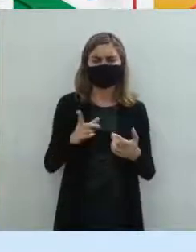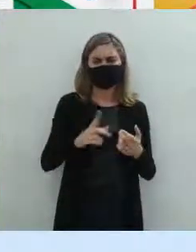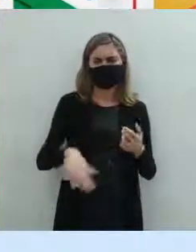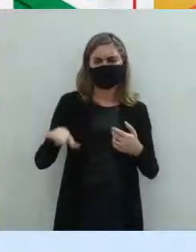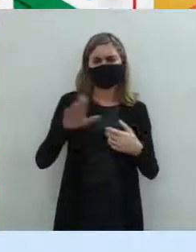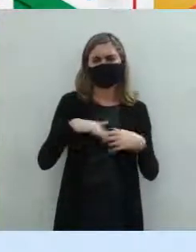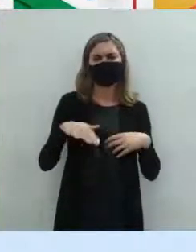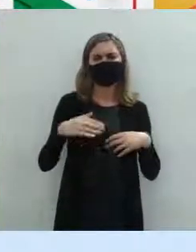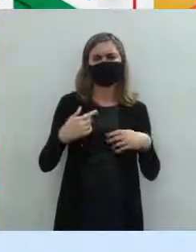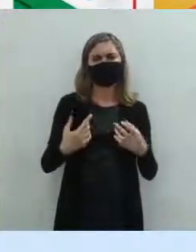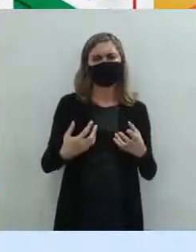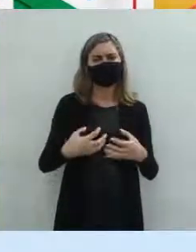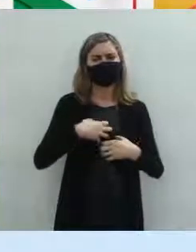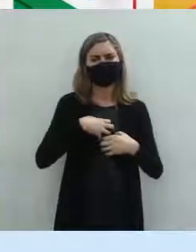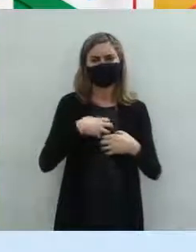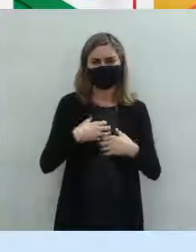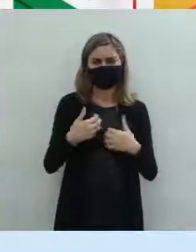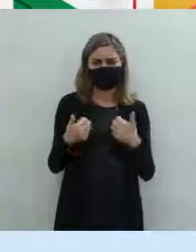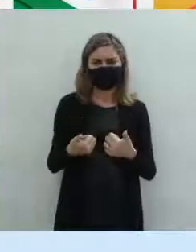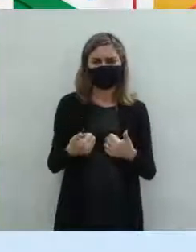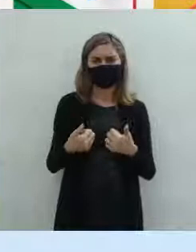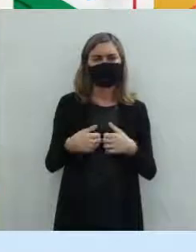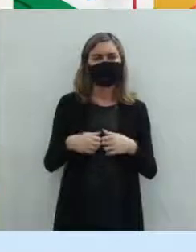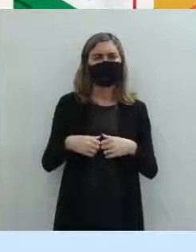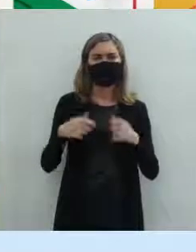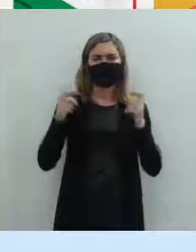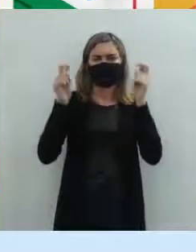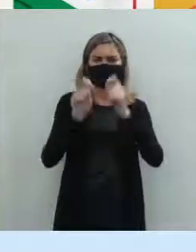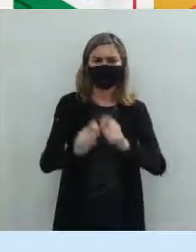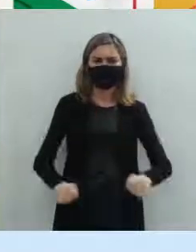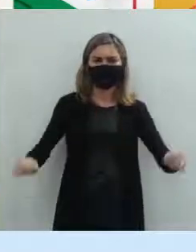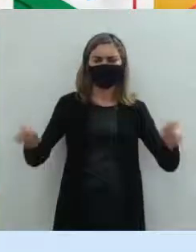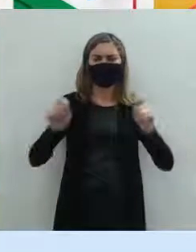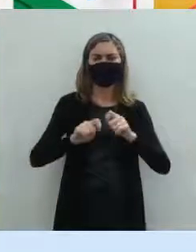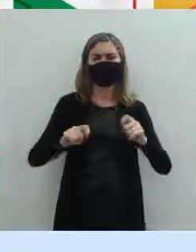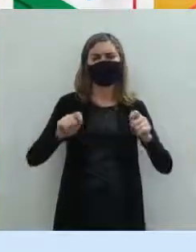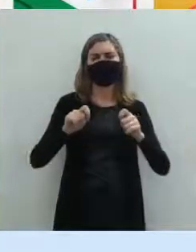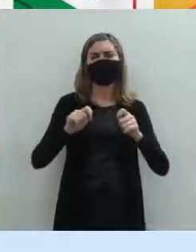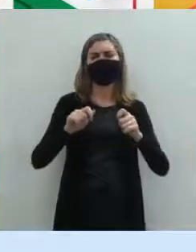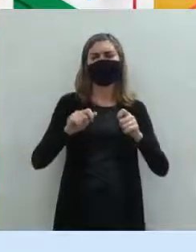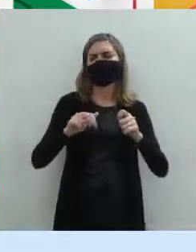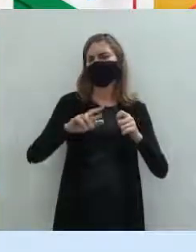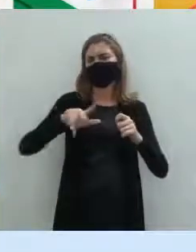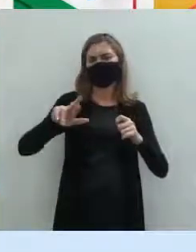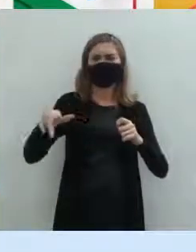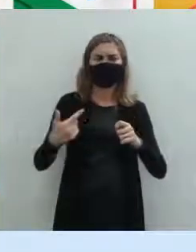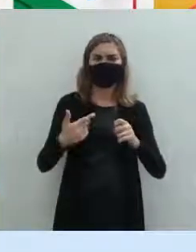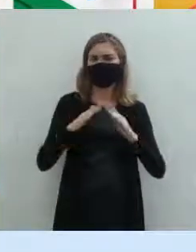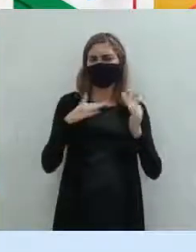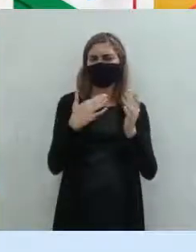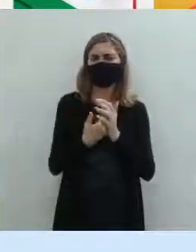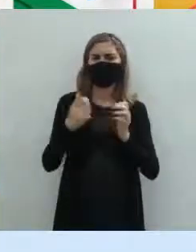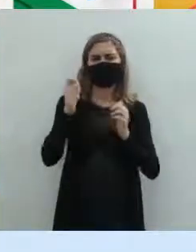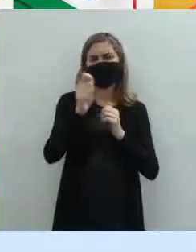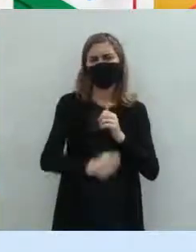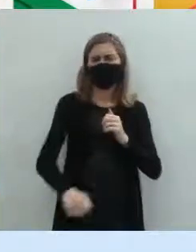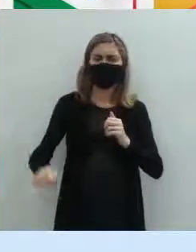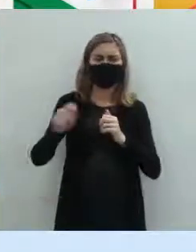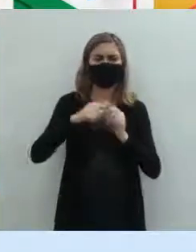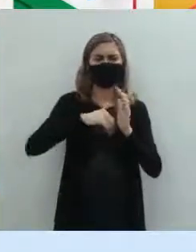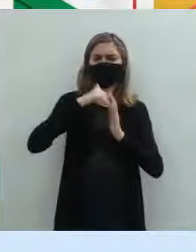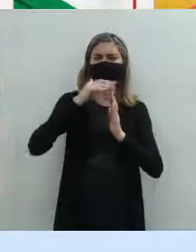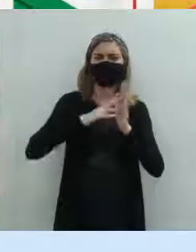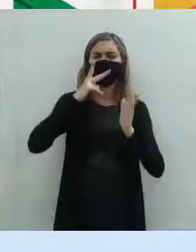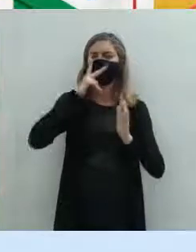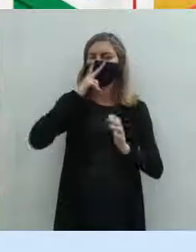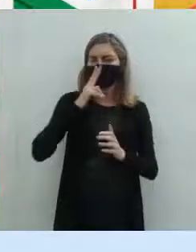pintam intuitivamente, tá certo? Os artistas são autodidatas, eles não vão para uma escola de artes, uma escola de pintura, eles